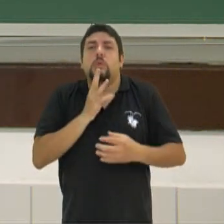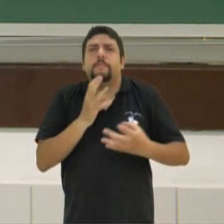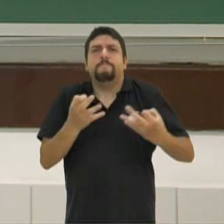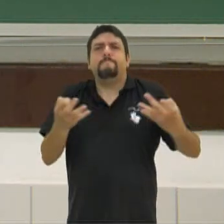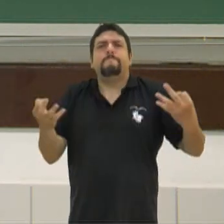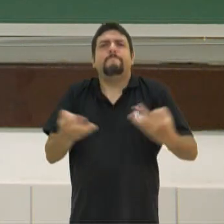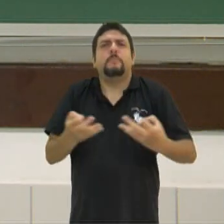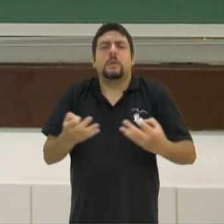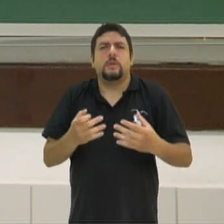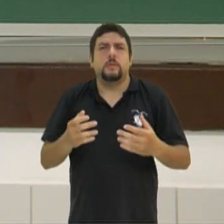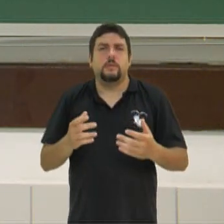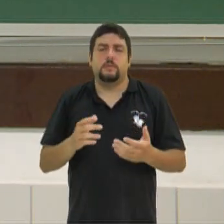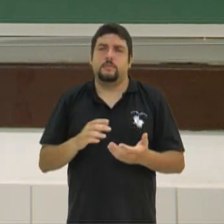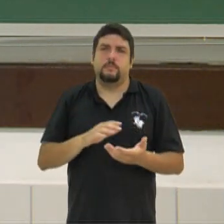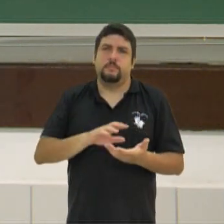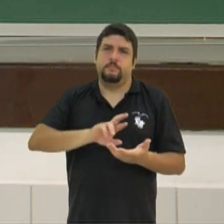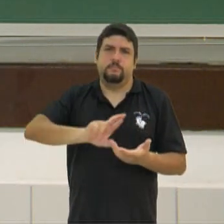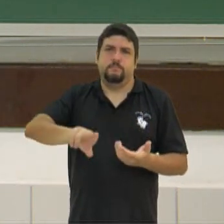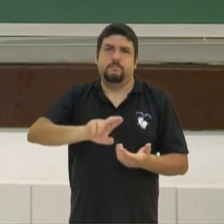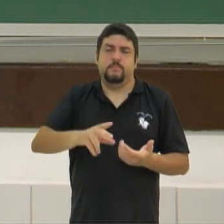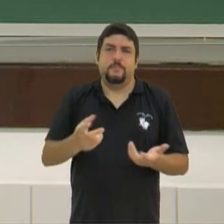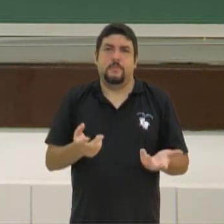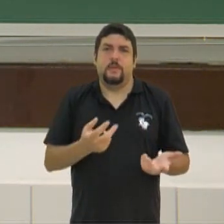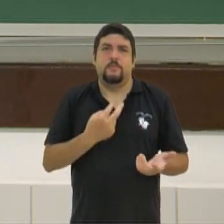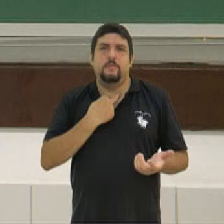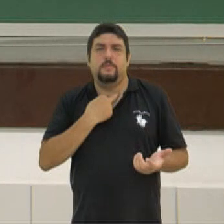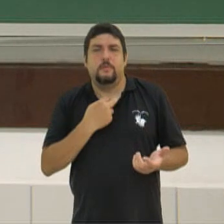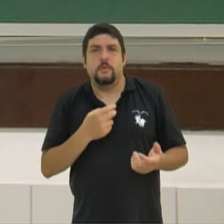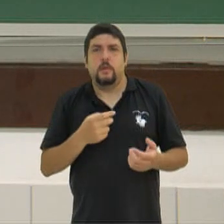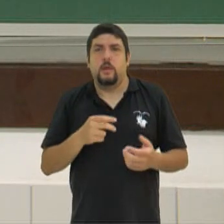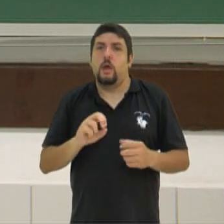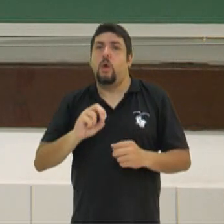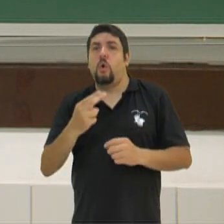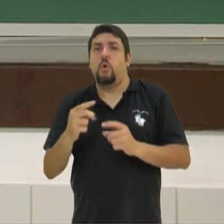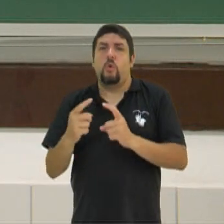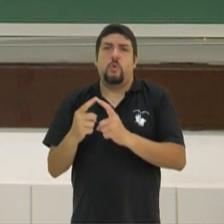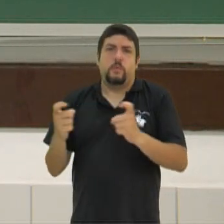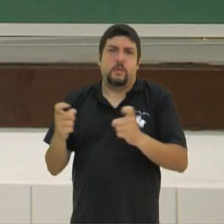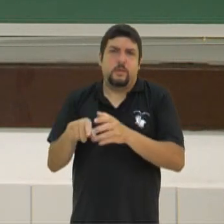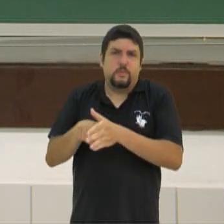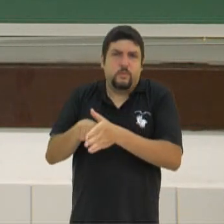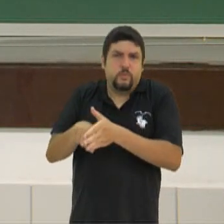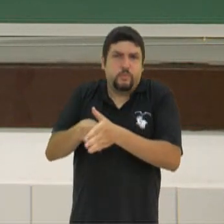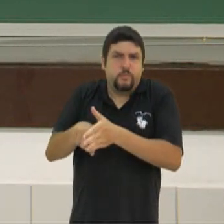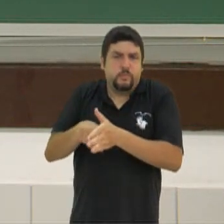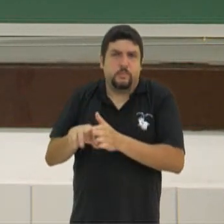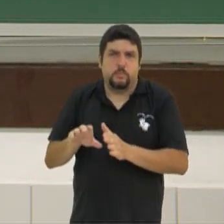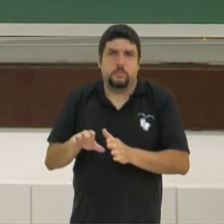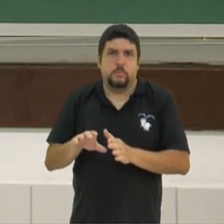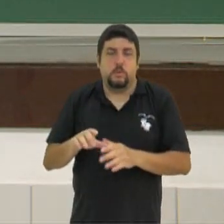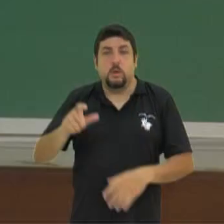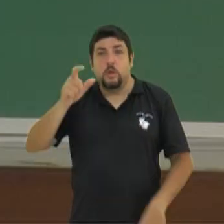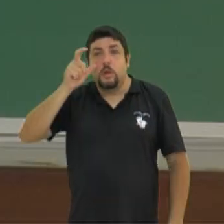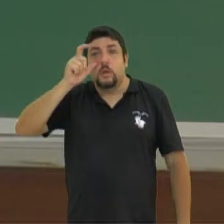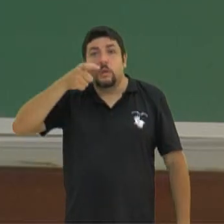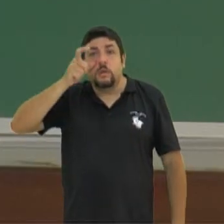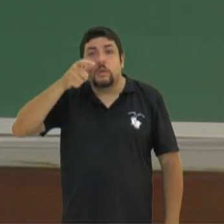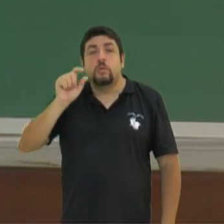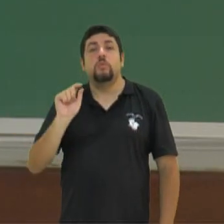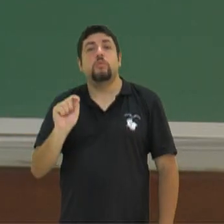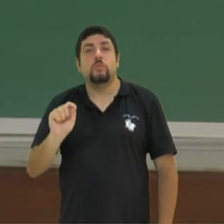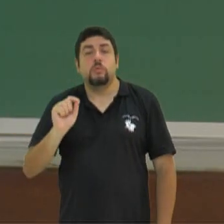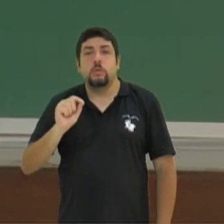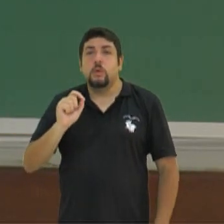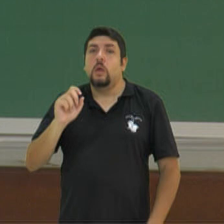ciência, com pesquisas, com experimentos, enfim. O Descartes, de certa forma, está propondo uma experiência para se